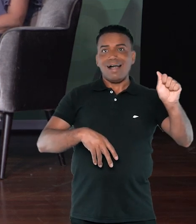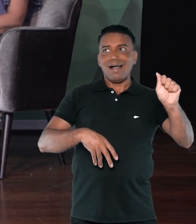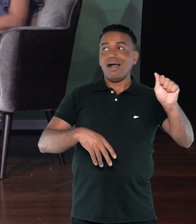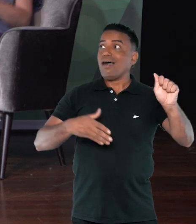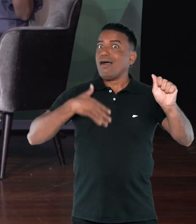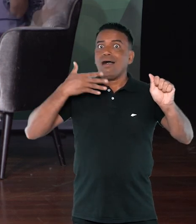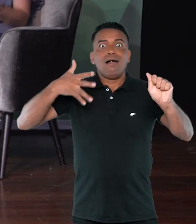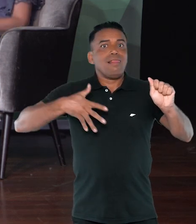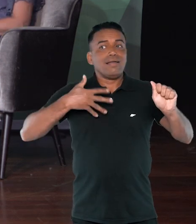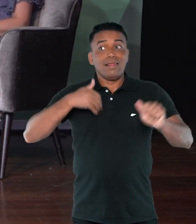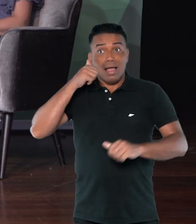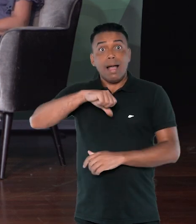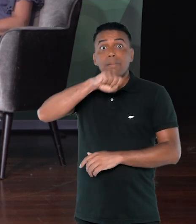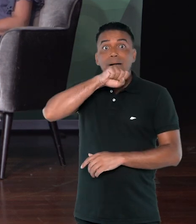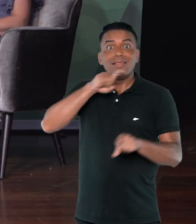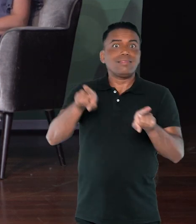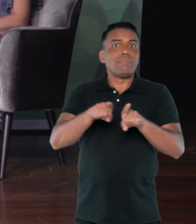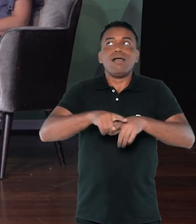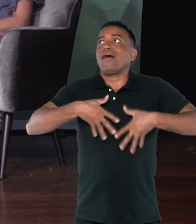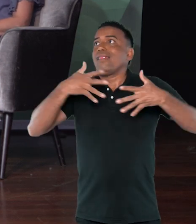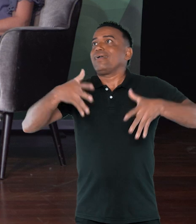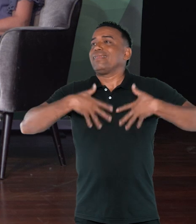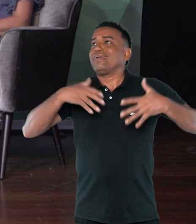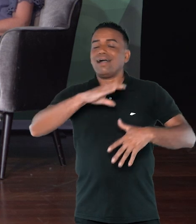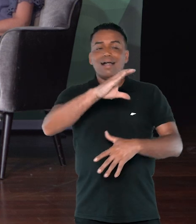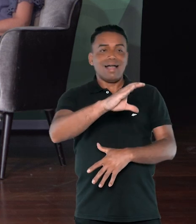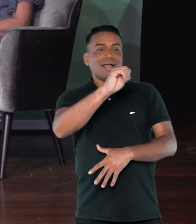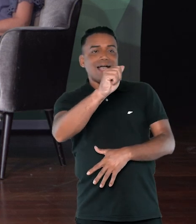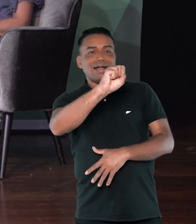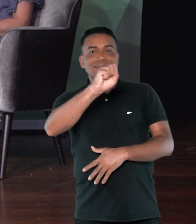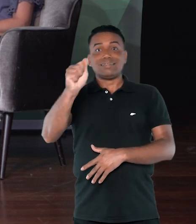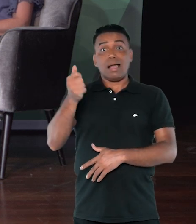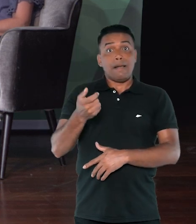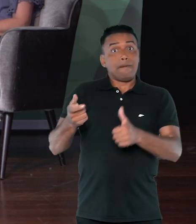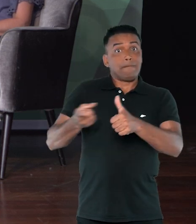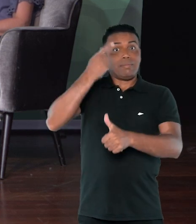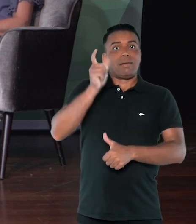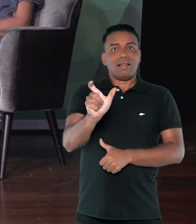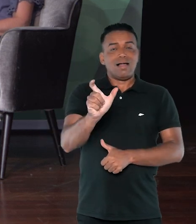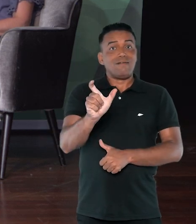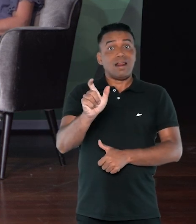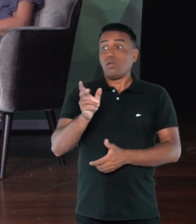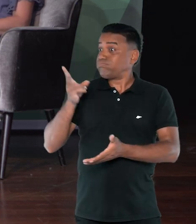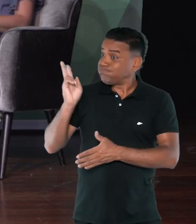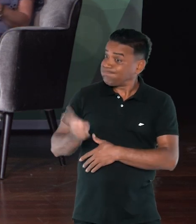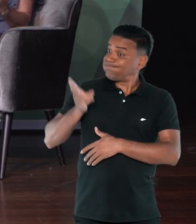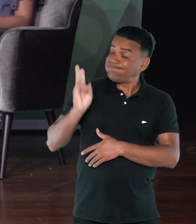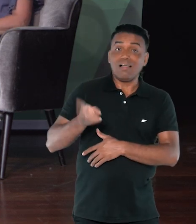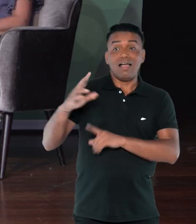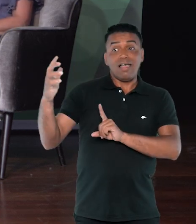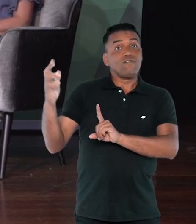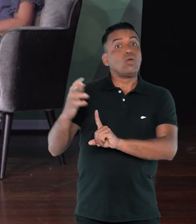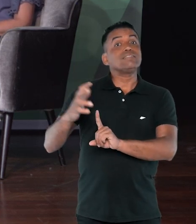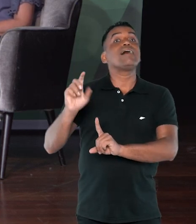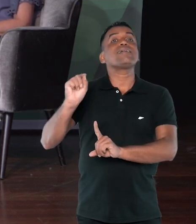numa alegria, e ela também, né, numa alegria imensa, e a partir daí eu não parei mais. Muito influenciada por